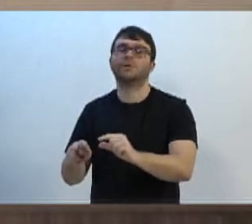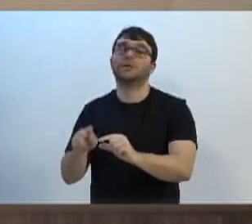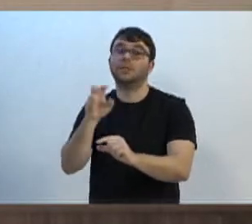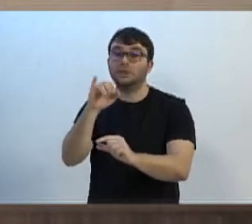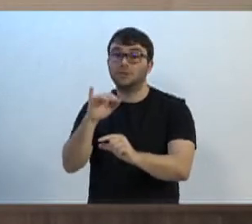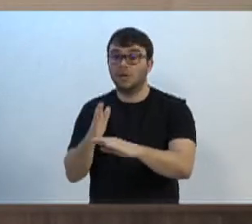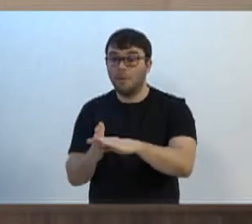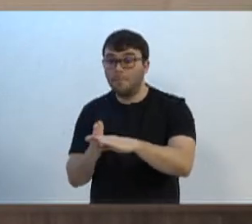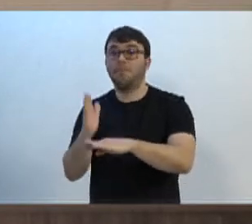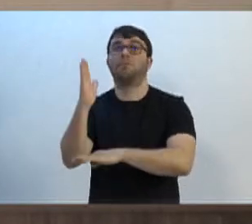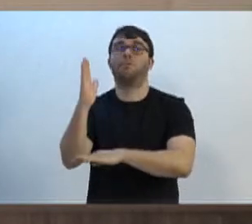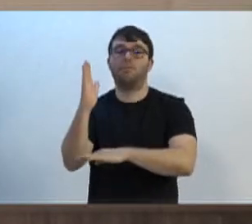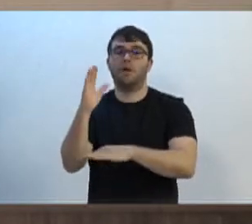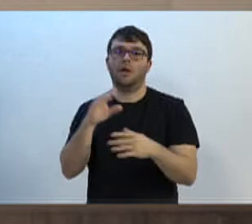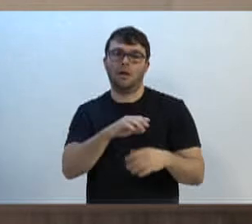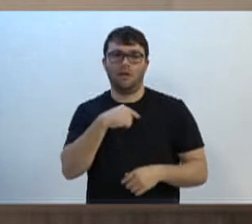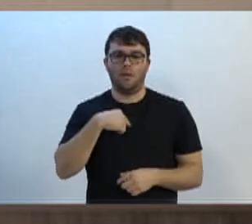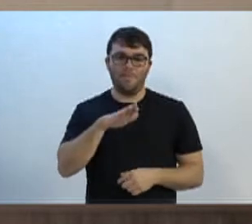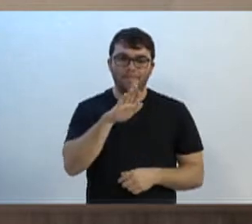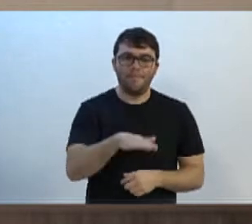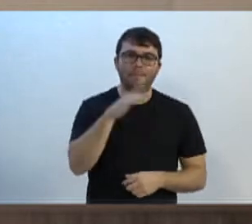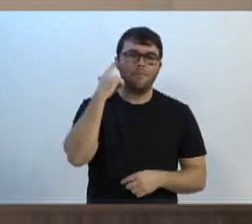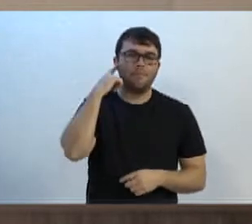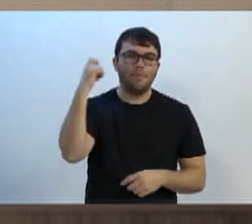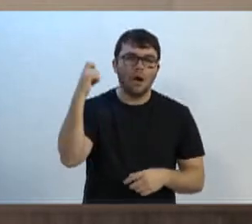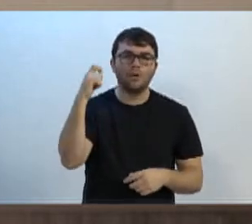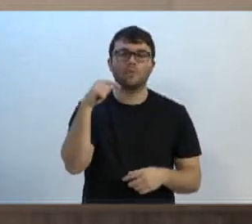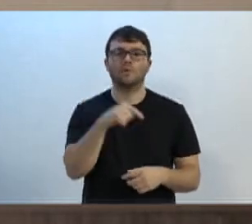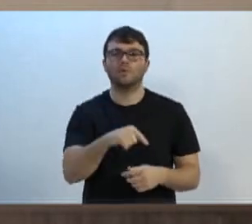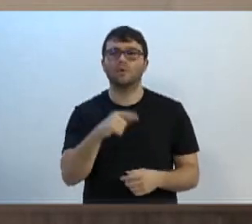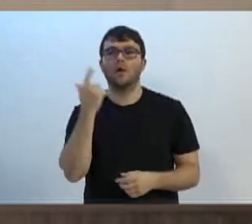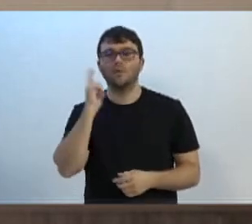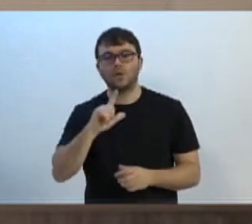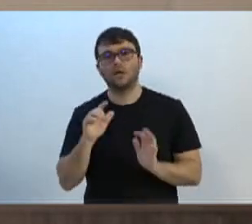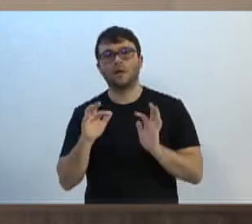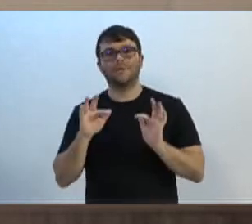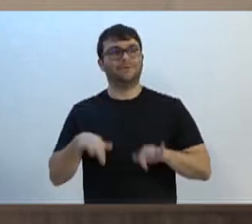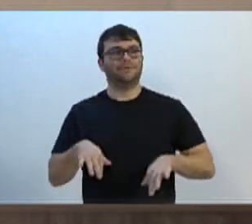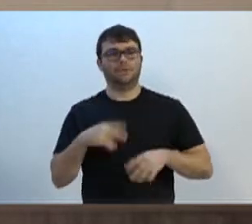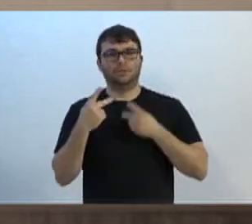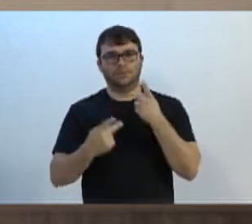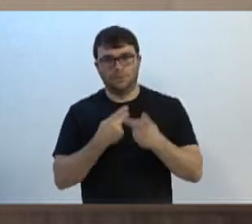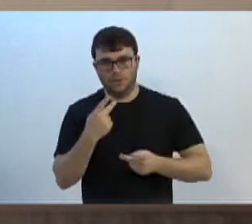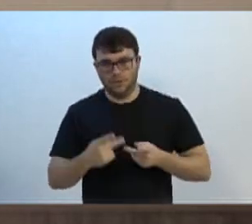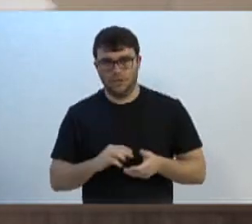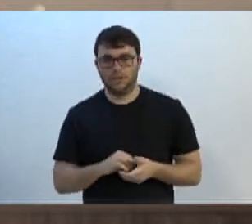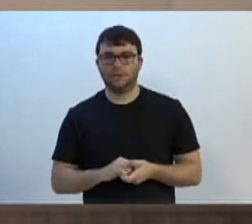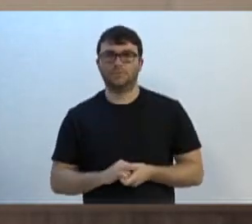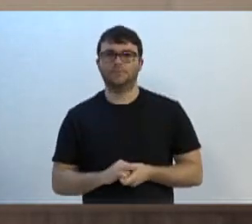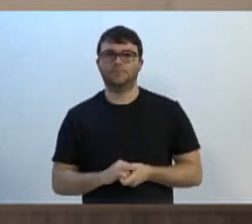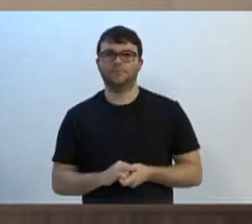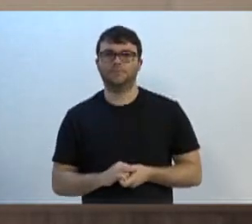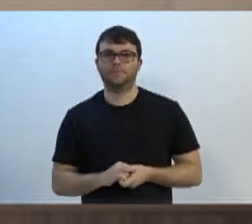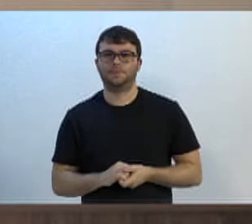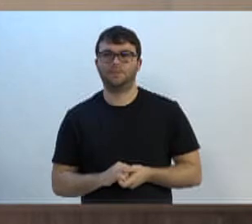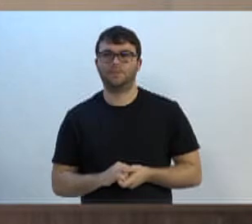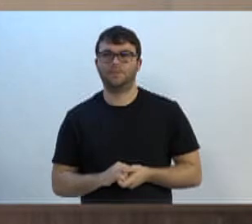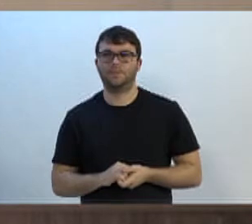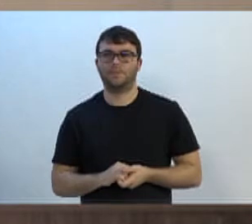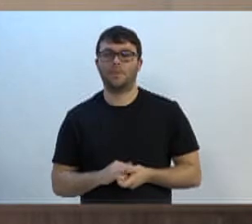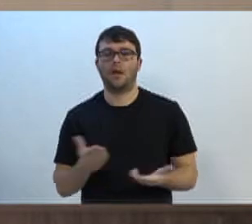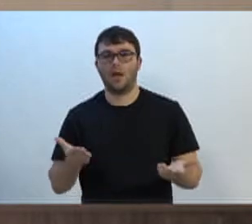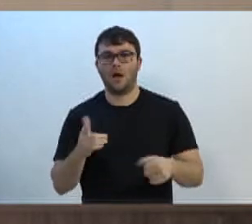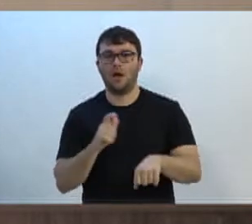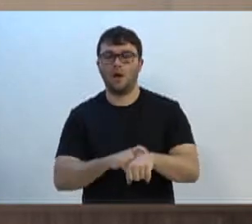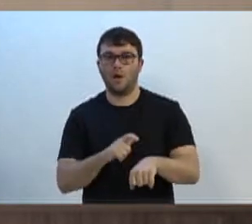caso o tempo exceda estaremos tocando a campainha aqui para ser a sineta para que seja finalizado a fala neste momento